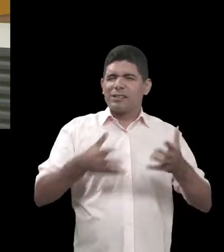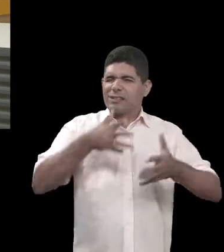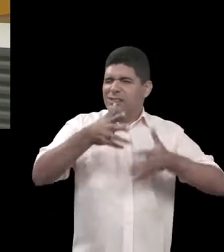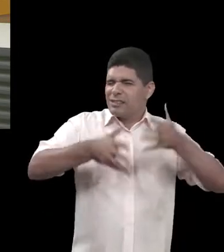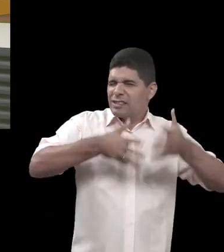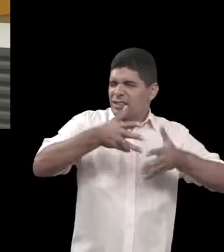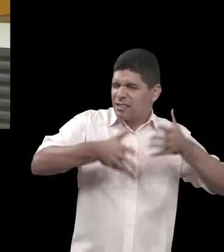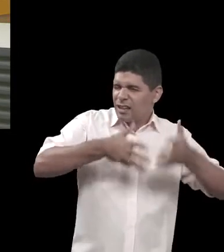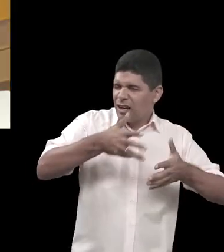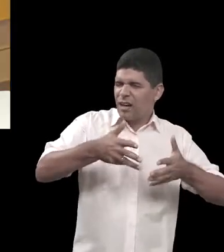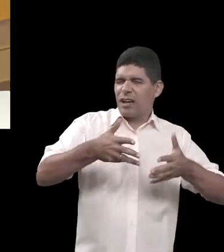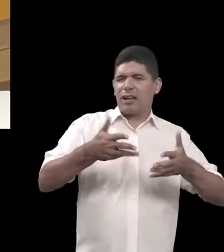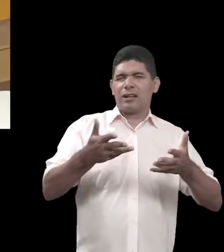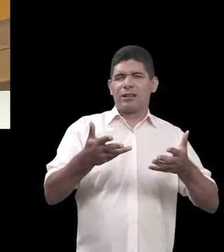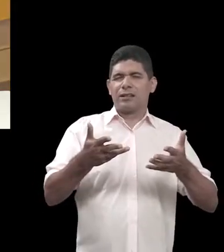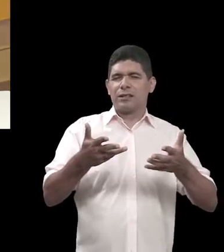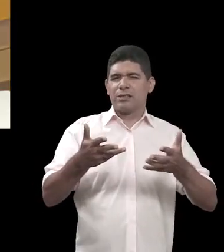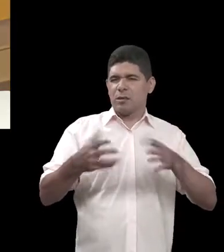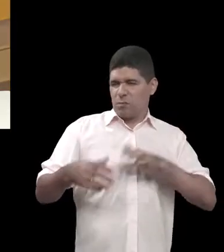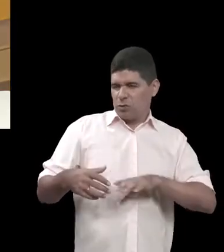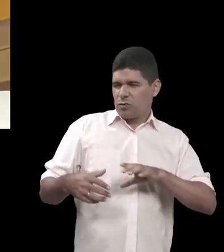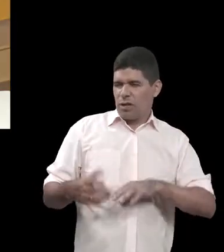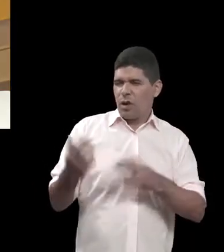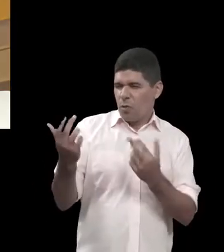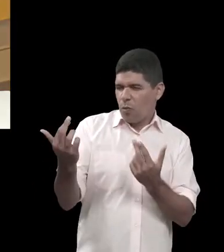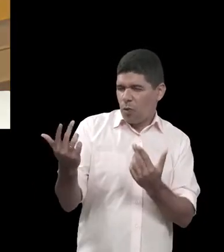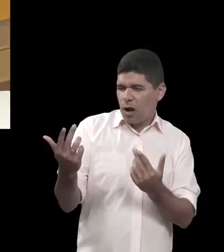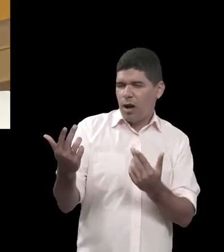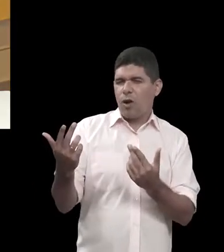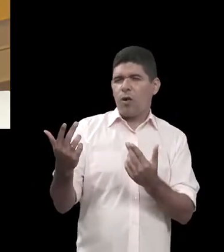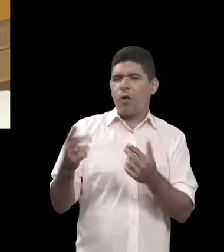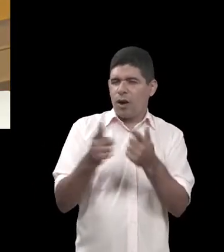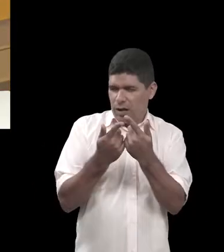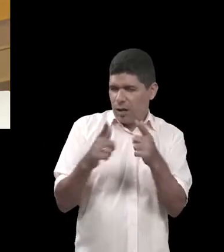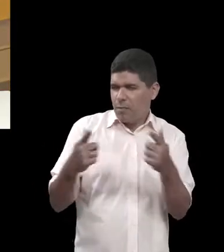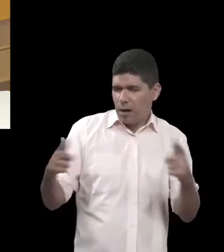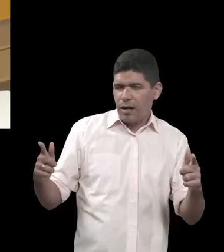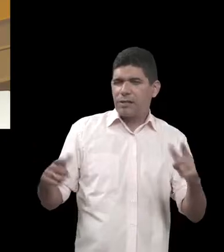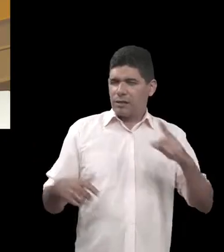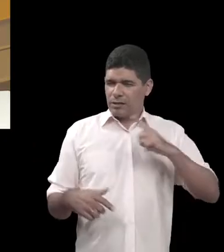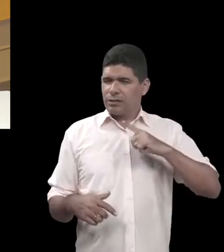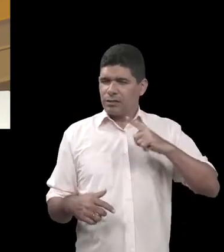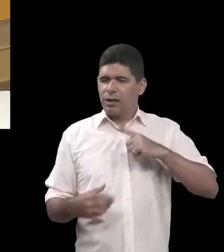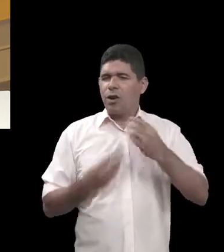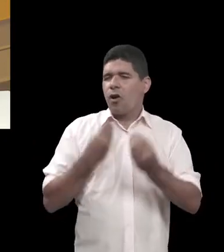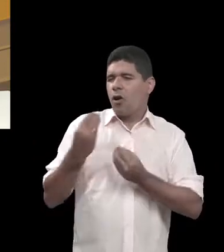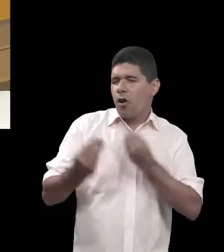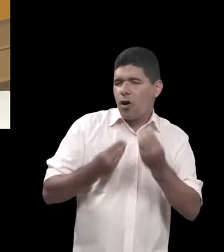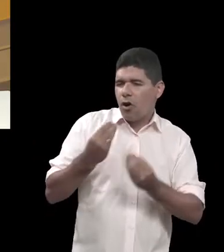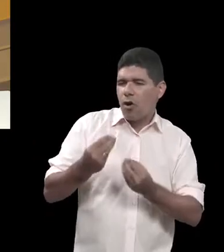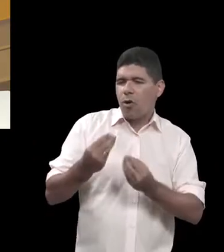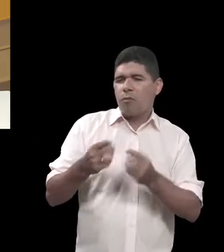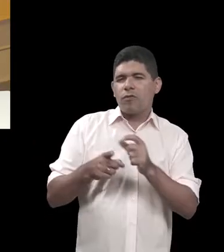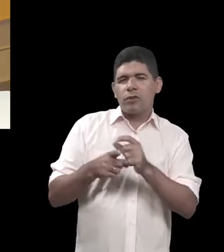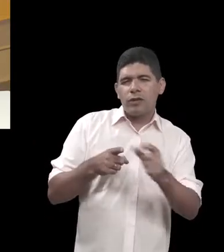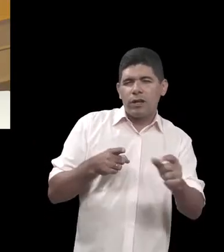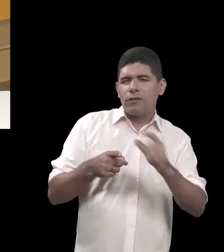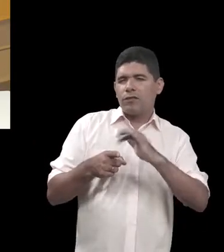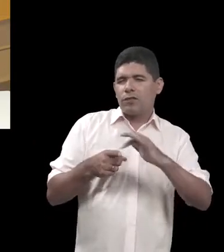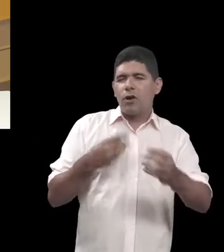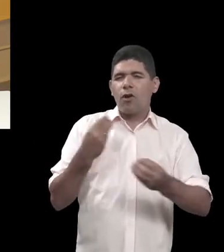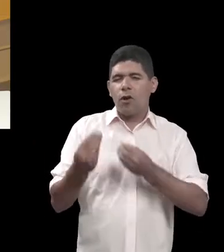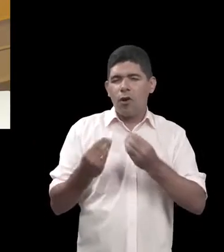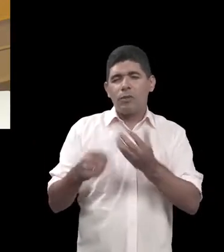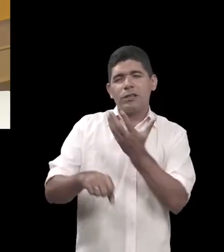Fonética, tem morfologia. Como é que funciona isso, né? Digamos assim, dentro das letras livres, quais são as disciplinas que você acha